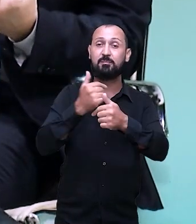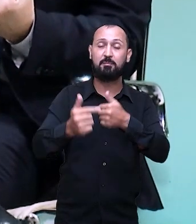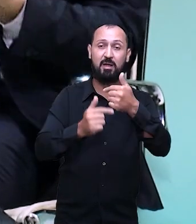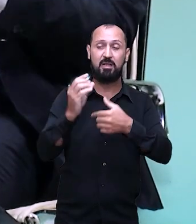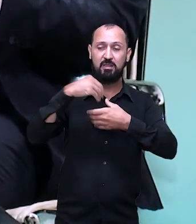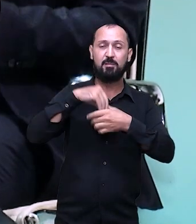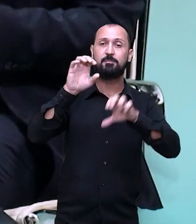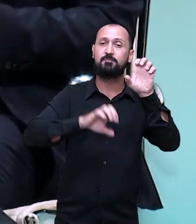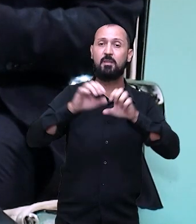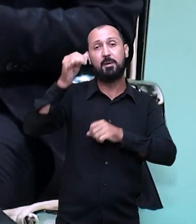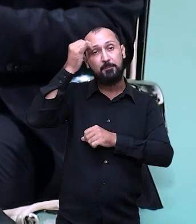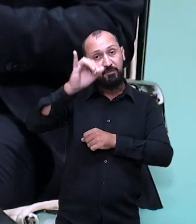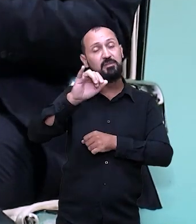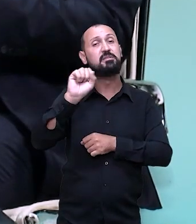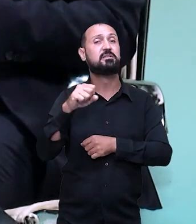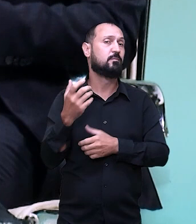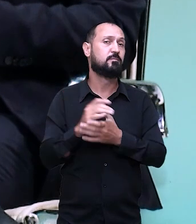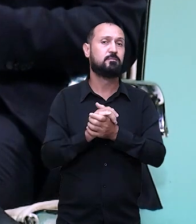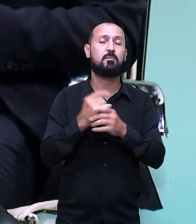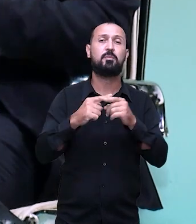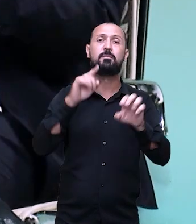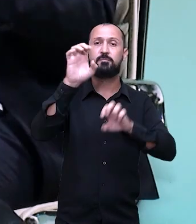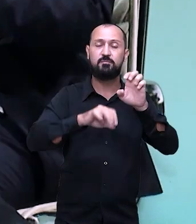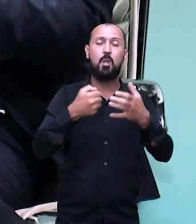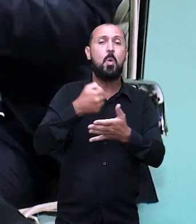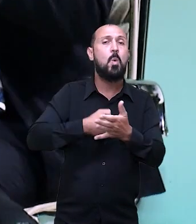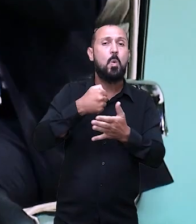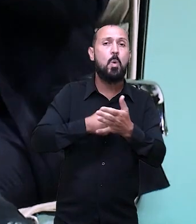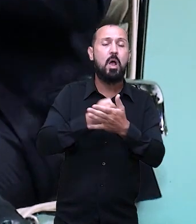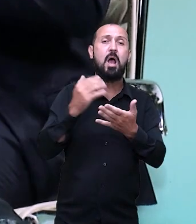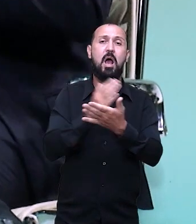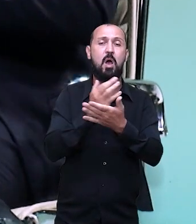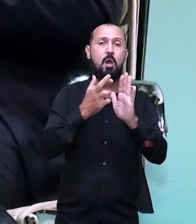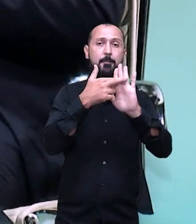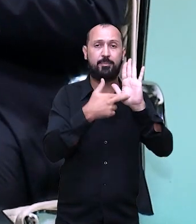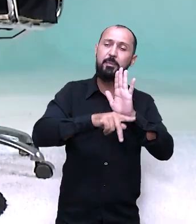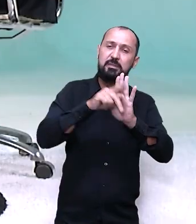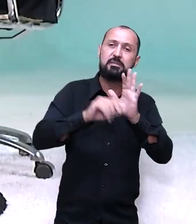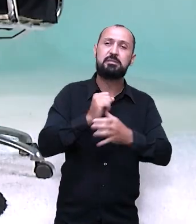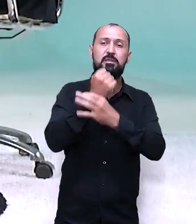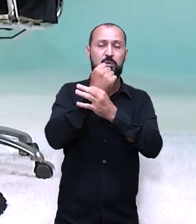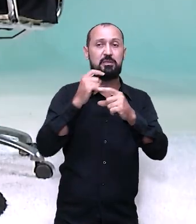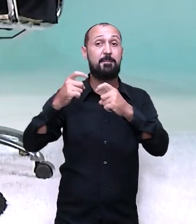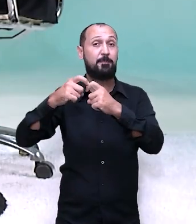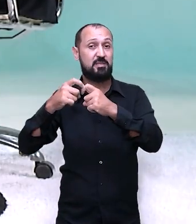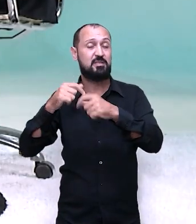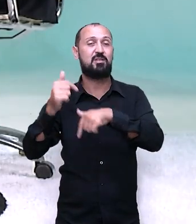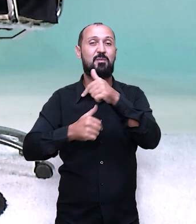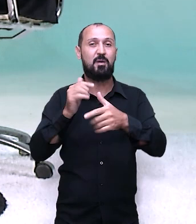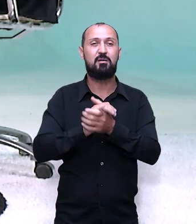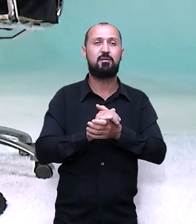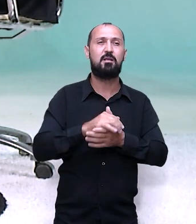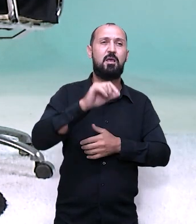podem ser nocivos à sua saúde. O trabalhador trabalha com elementos biológicos que podem ser nocivos à sua saúde. Mas eles vão identificar também